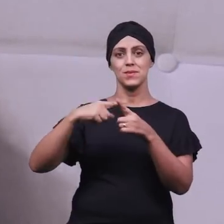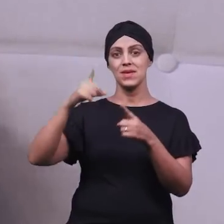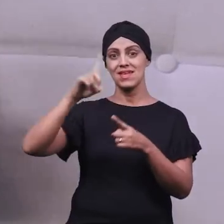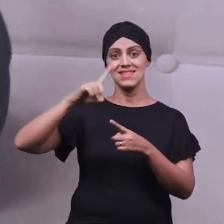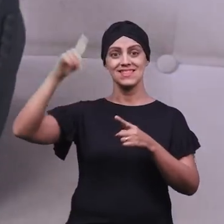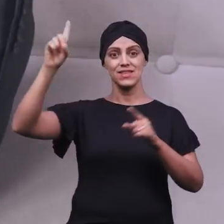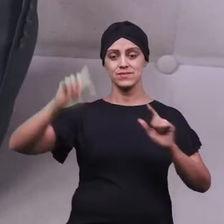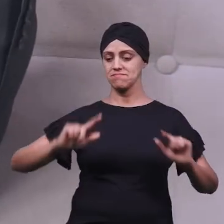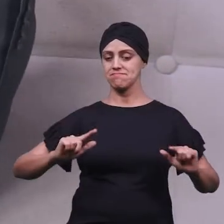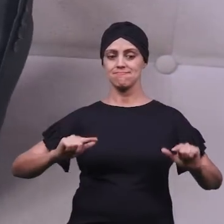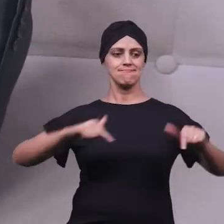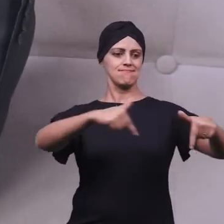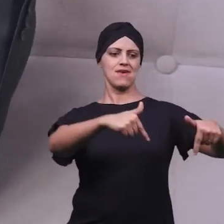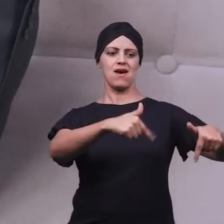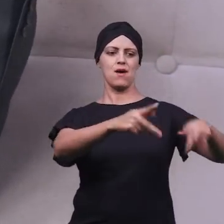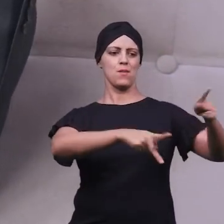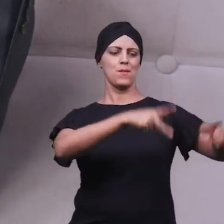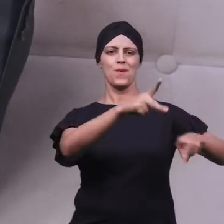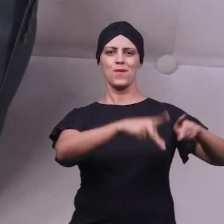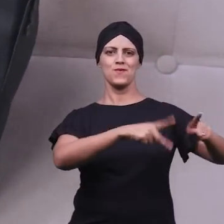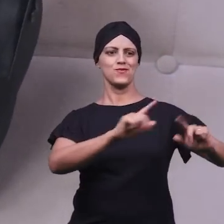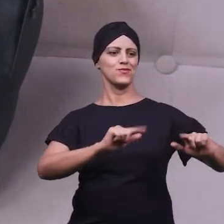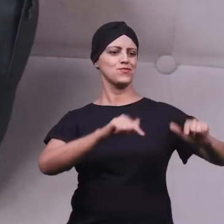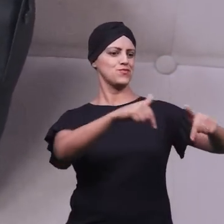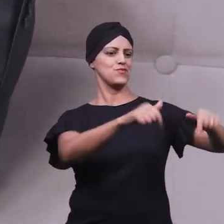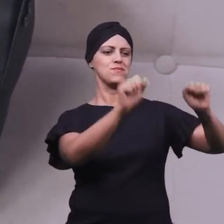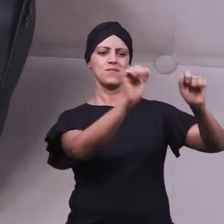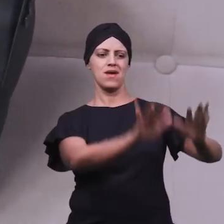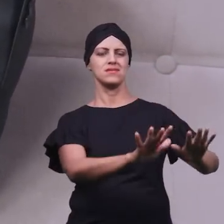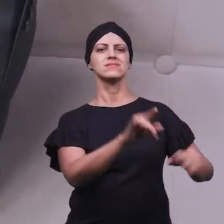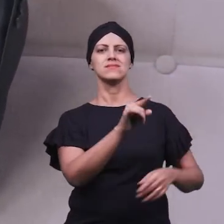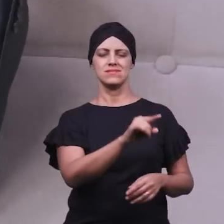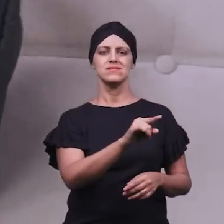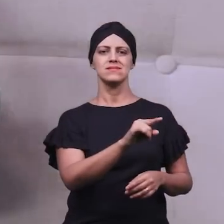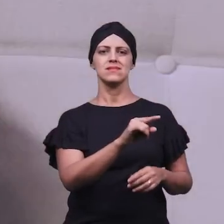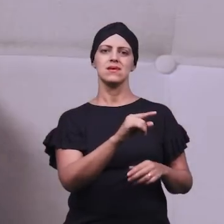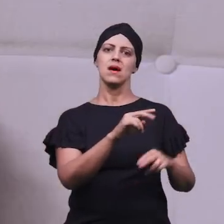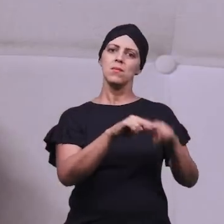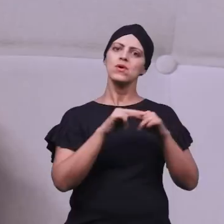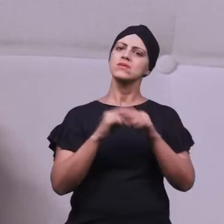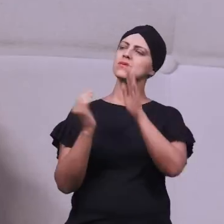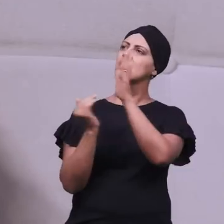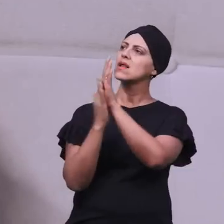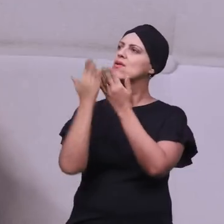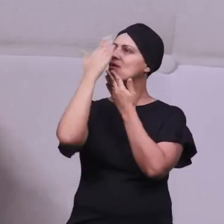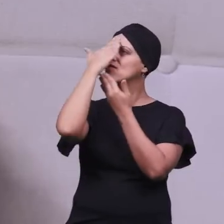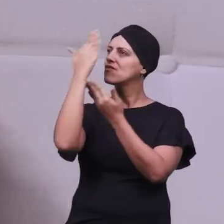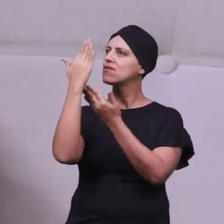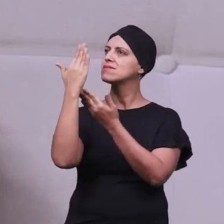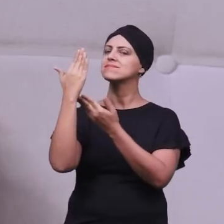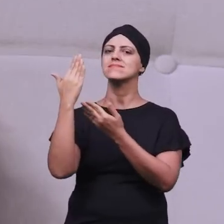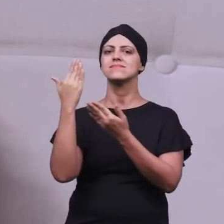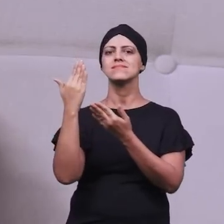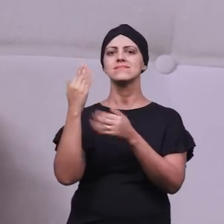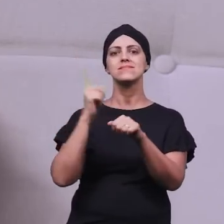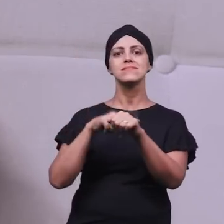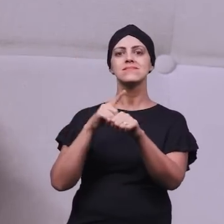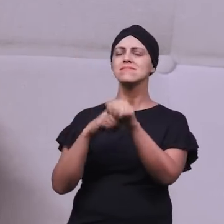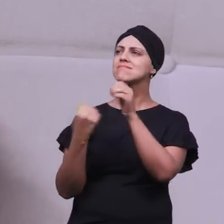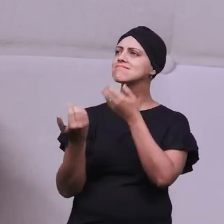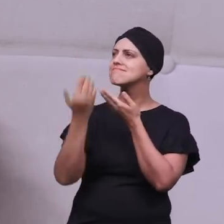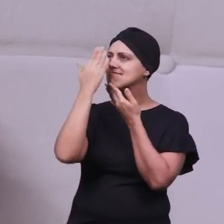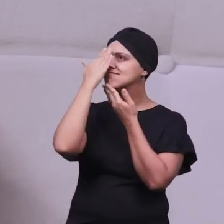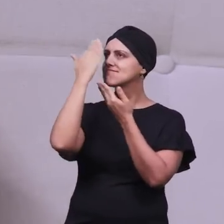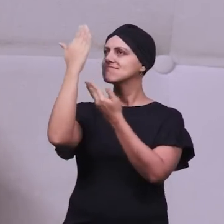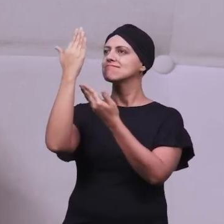por um feito que Deus havia feito em favor de seu povo na saída do Egito. Então ele louva o Senhor pela